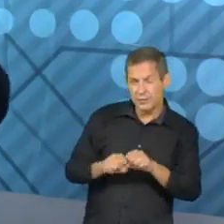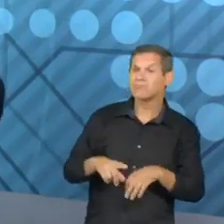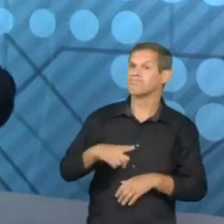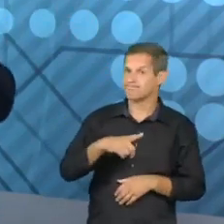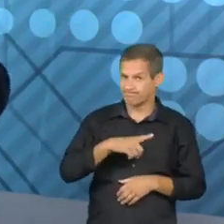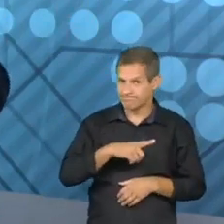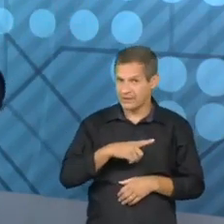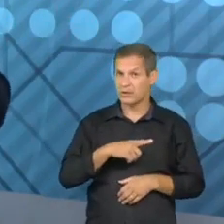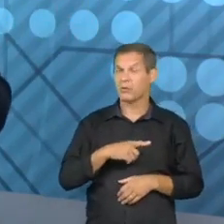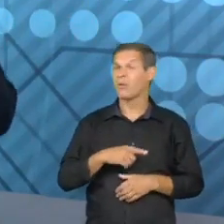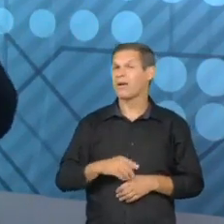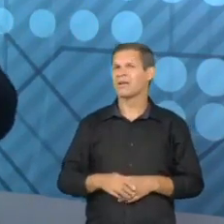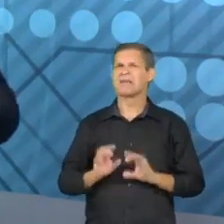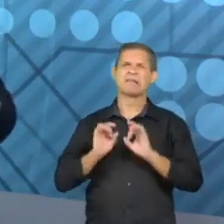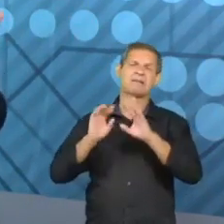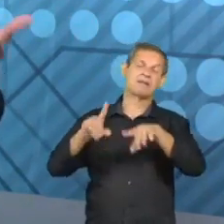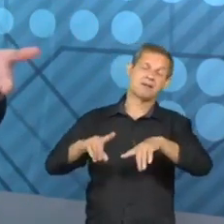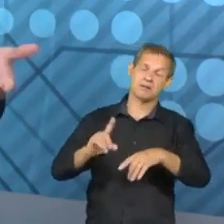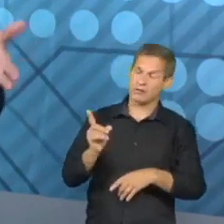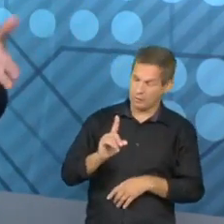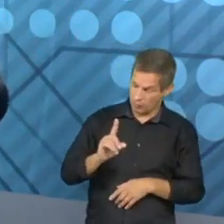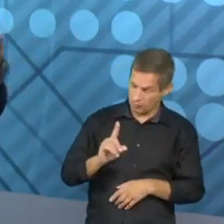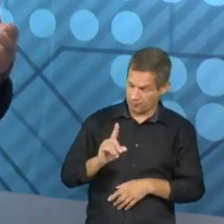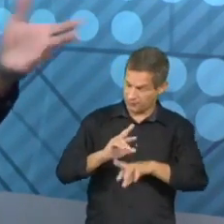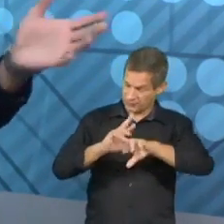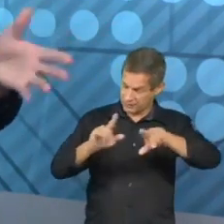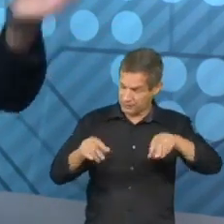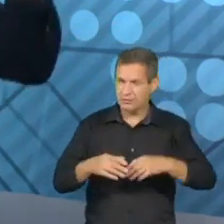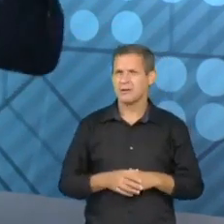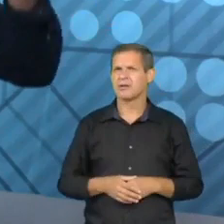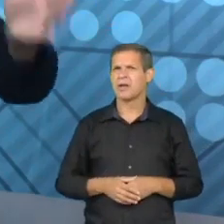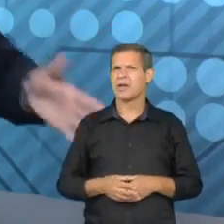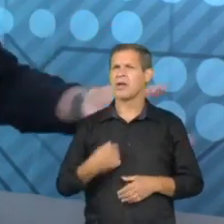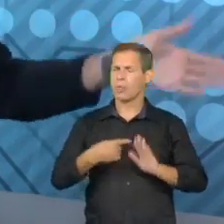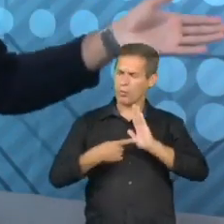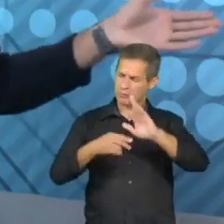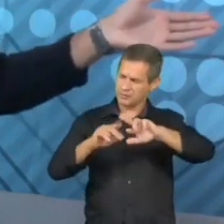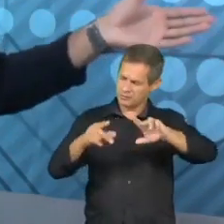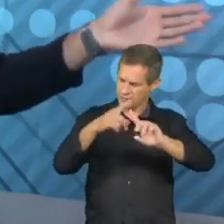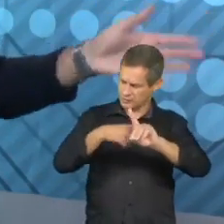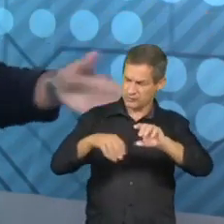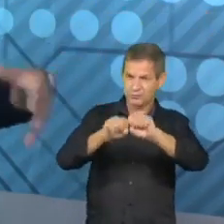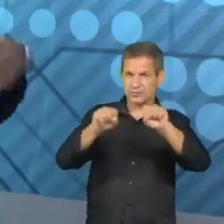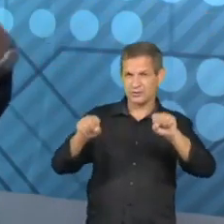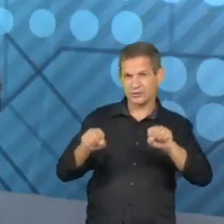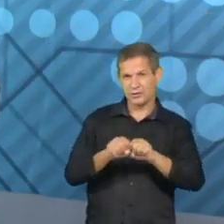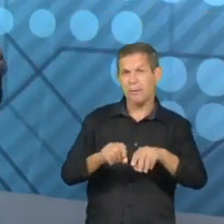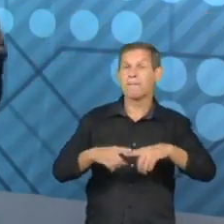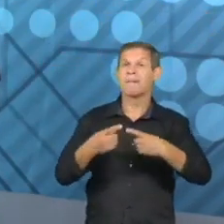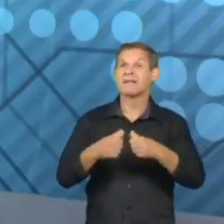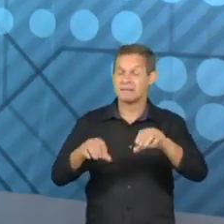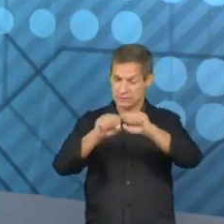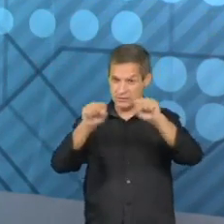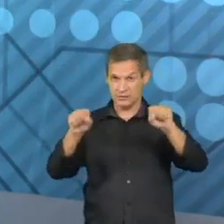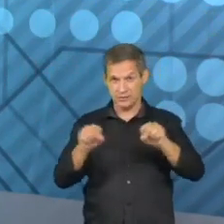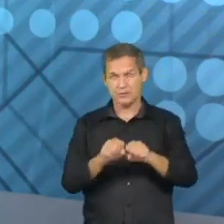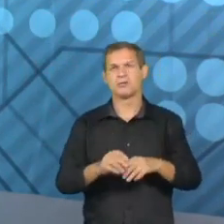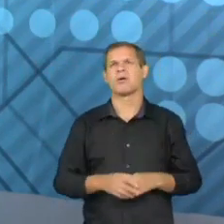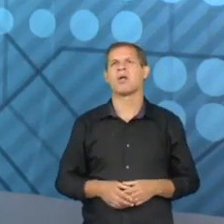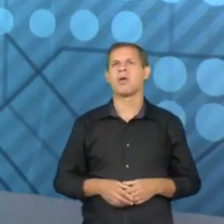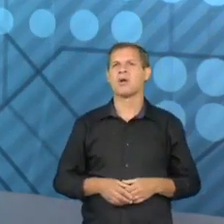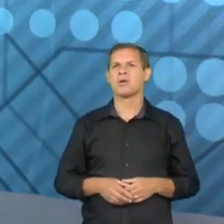existem, não é algo que é largado. Não, muito pelo contrário. Eu apresentei vários tipos de sistemas, esses sistemas